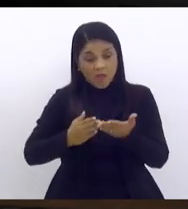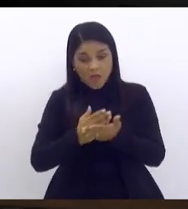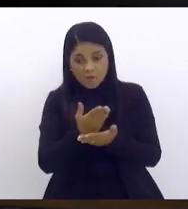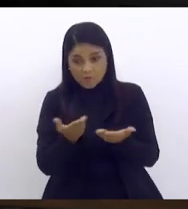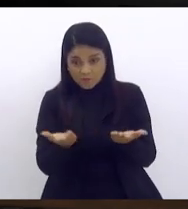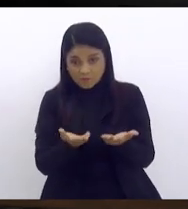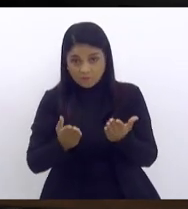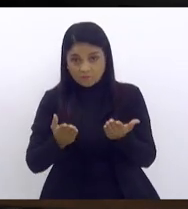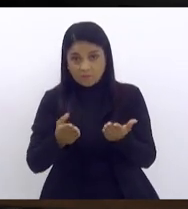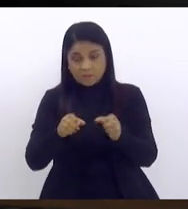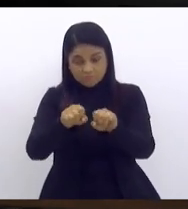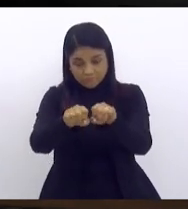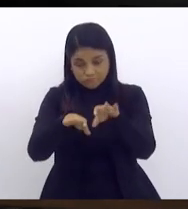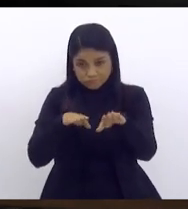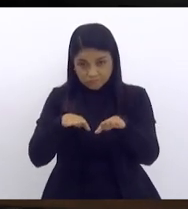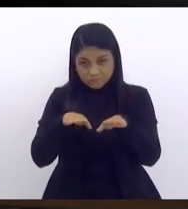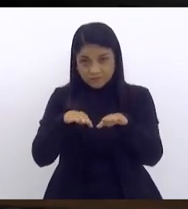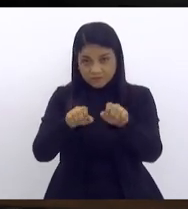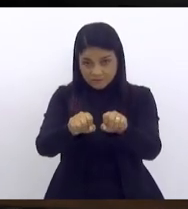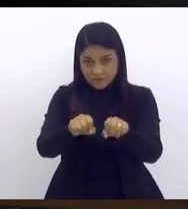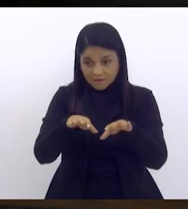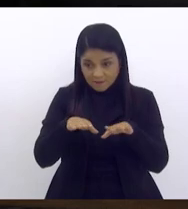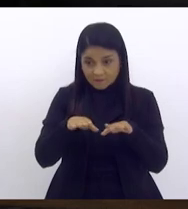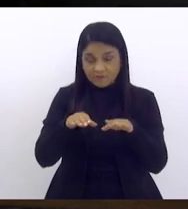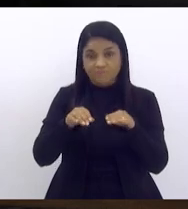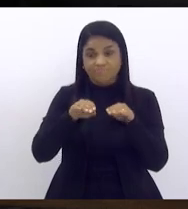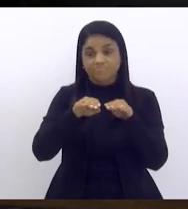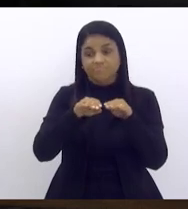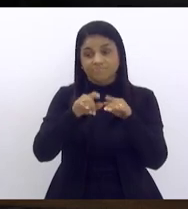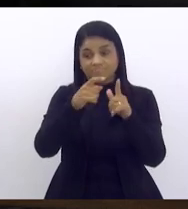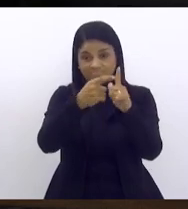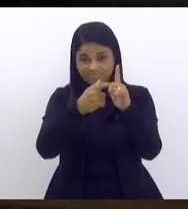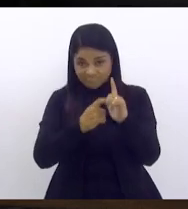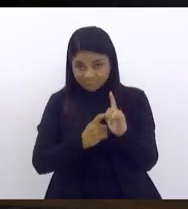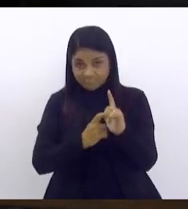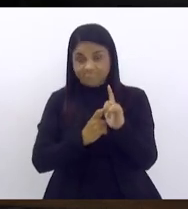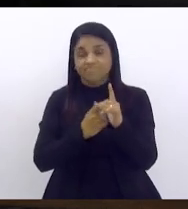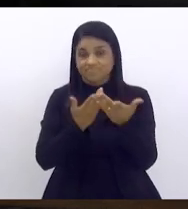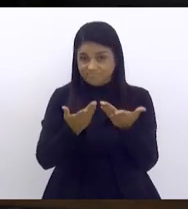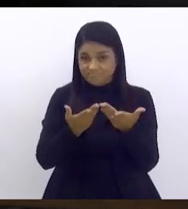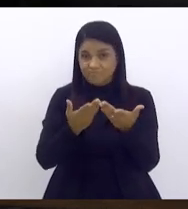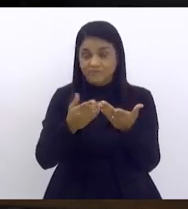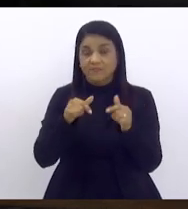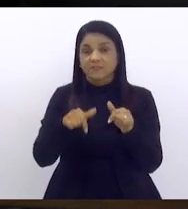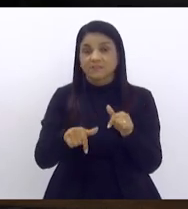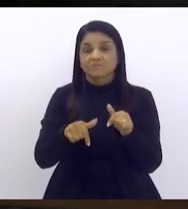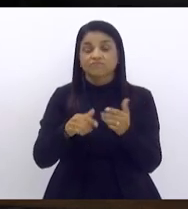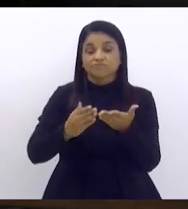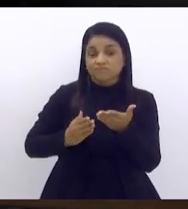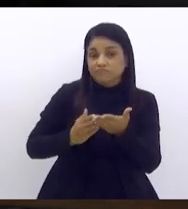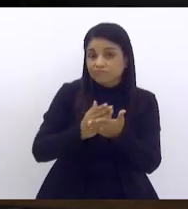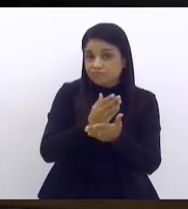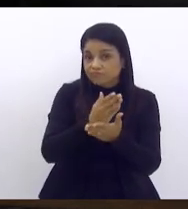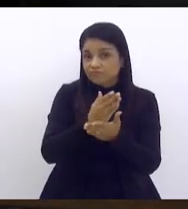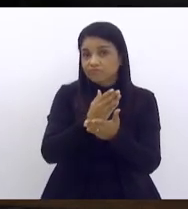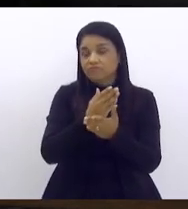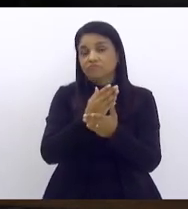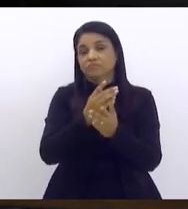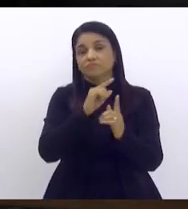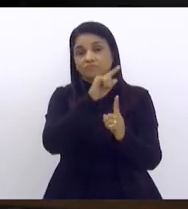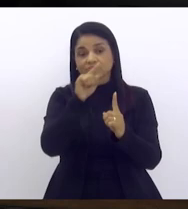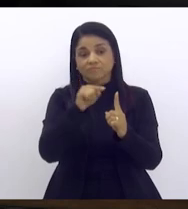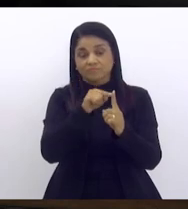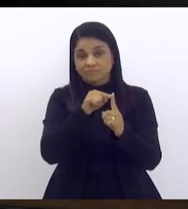seja, nós vamos ter que tomar medidas de reestruturação orçamentária e financeira que